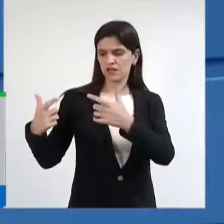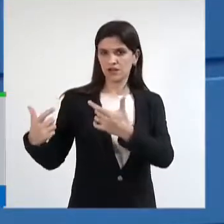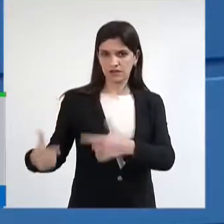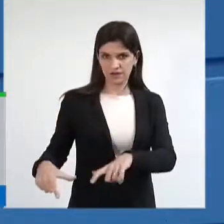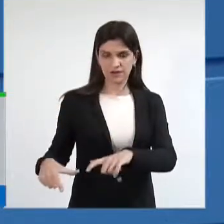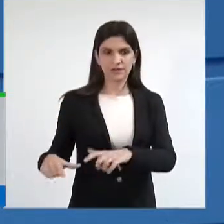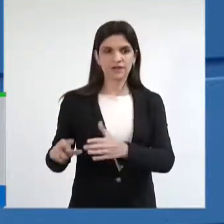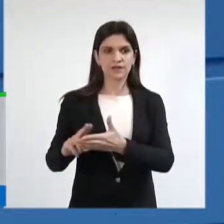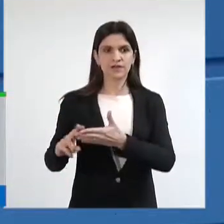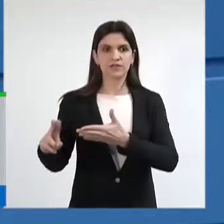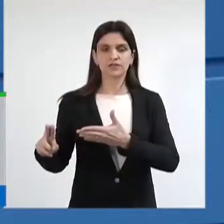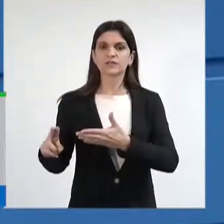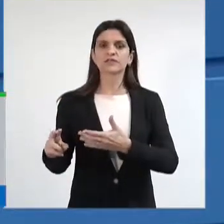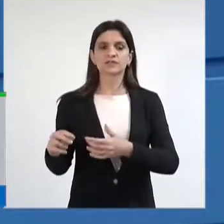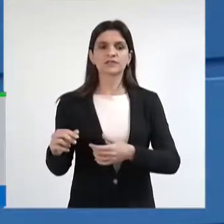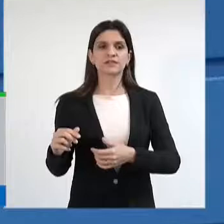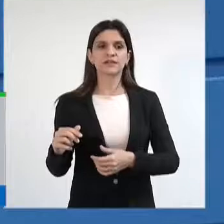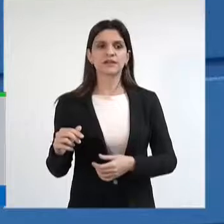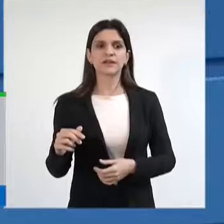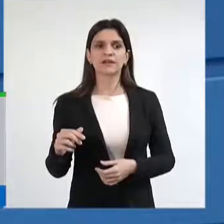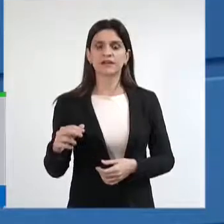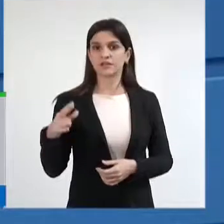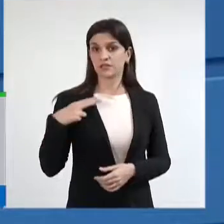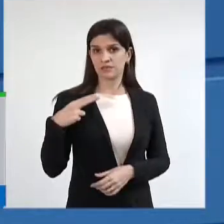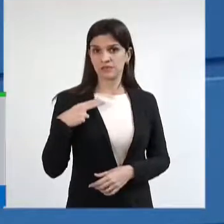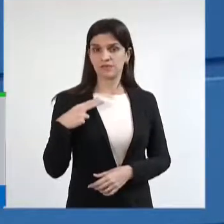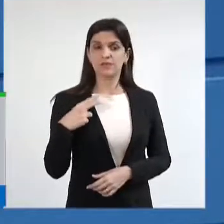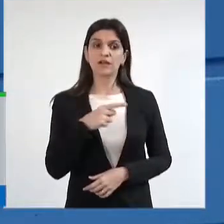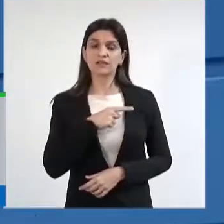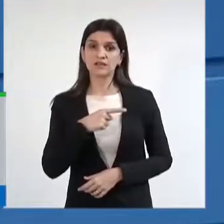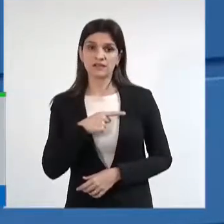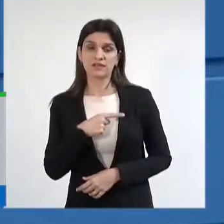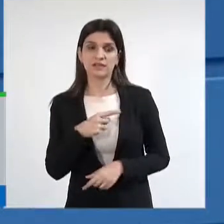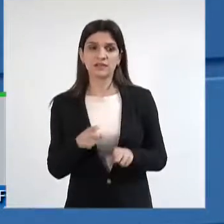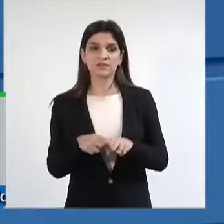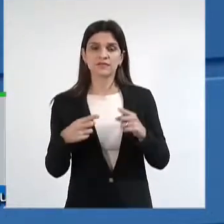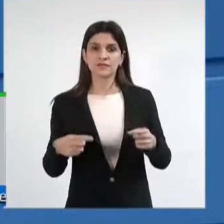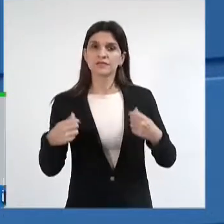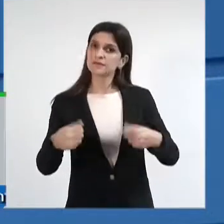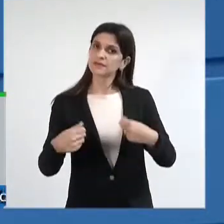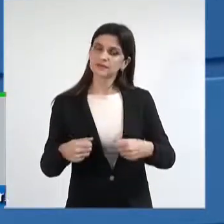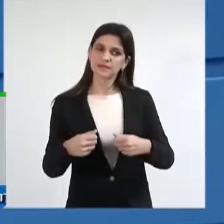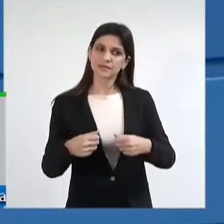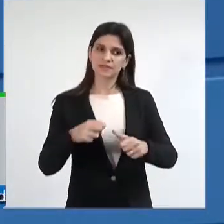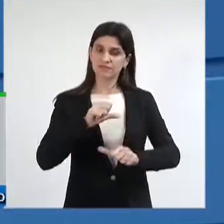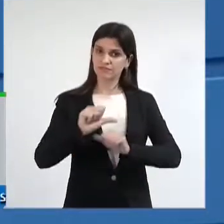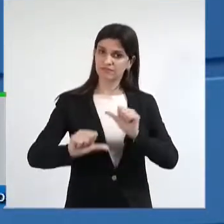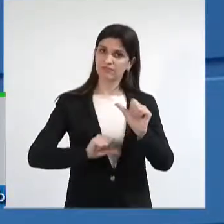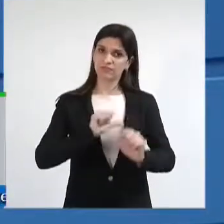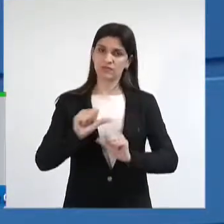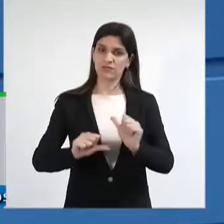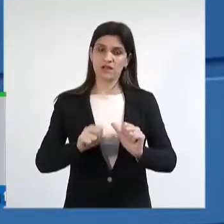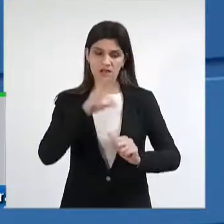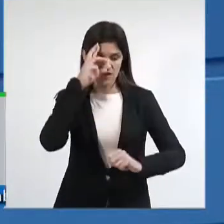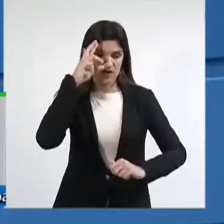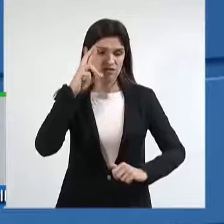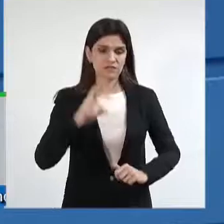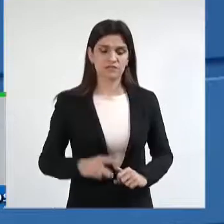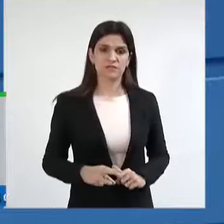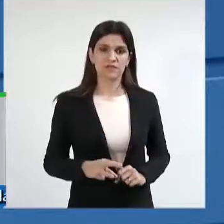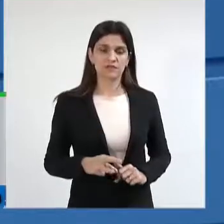acho que isso aí tem que começar a mudar o pensamento das pessoas e respeitar o pensamento do outro. Agora, eu